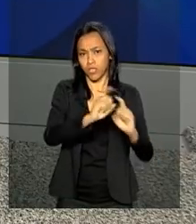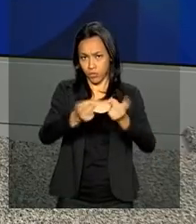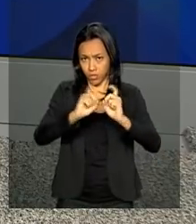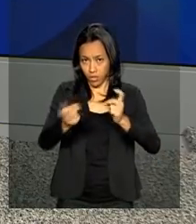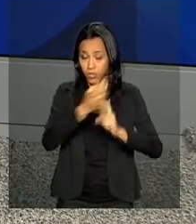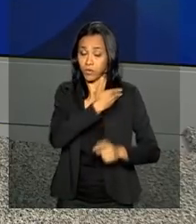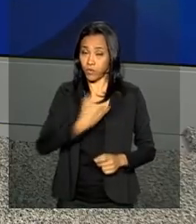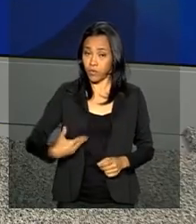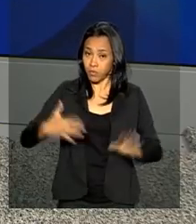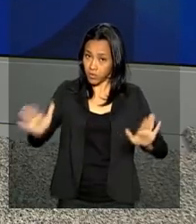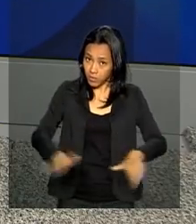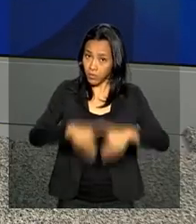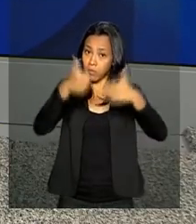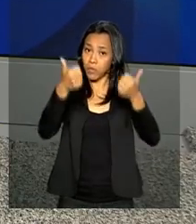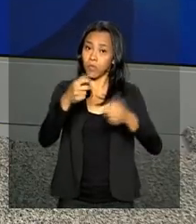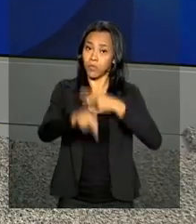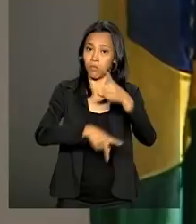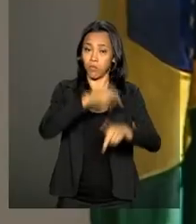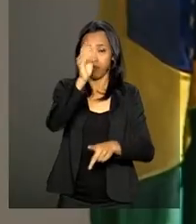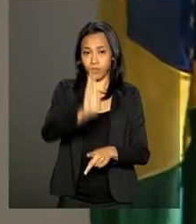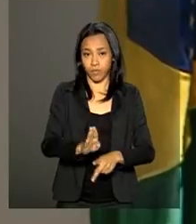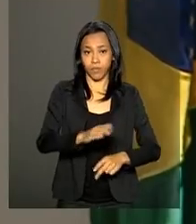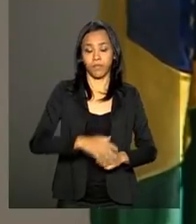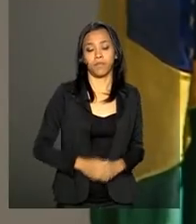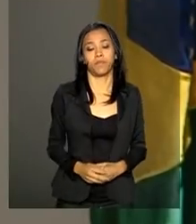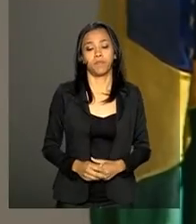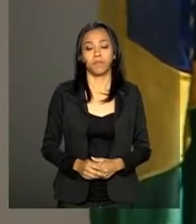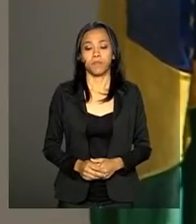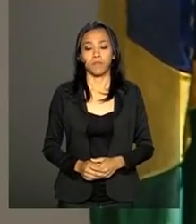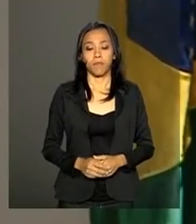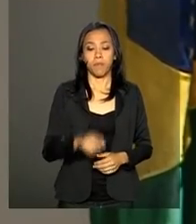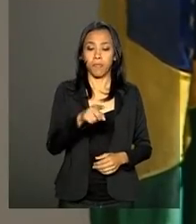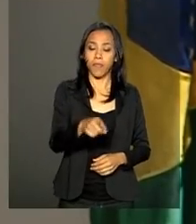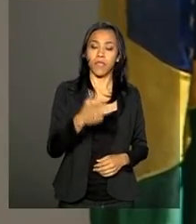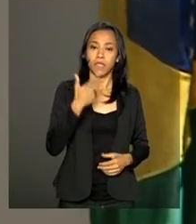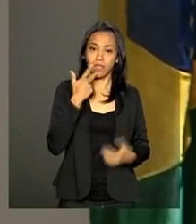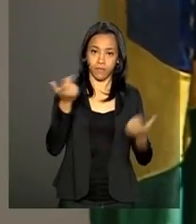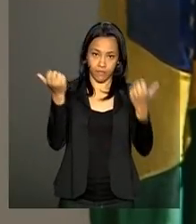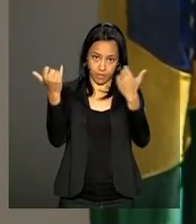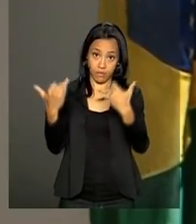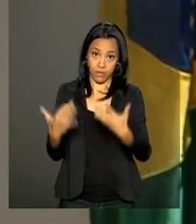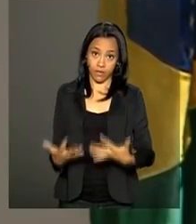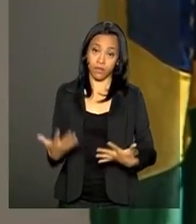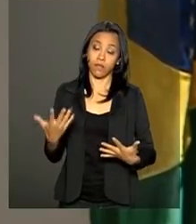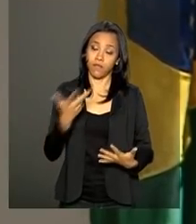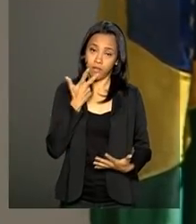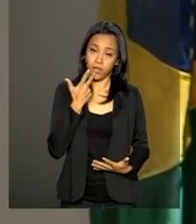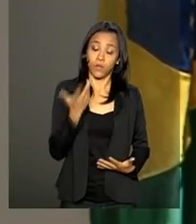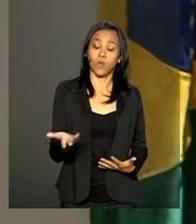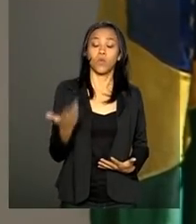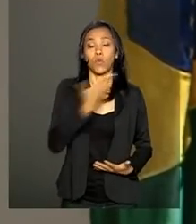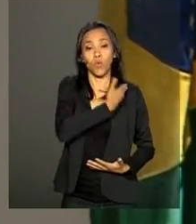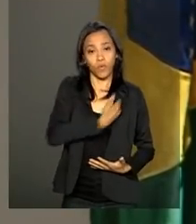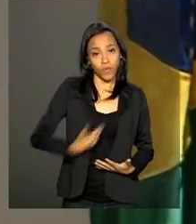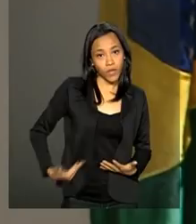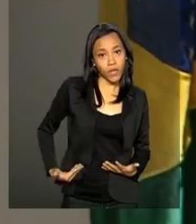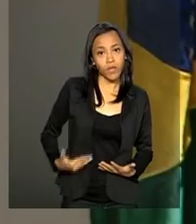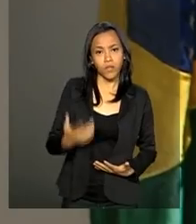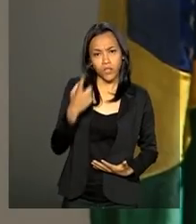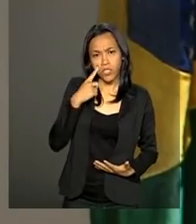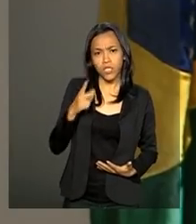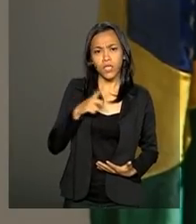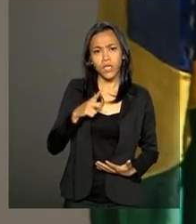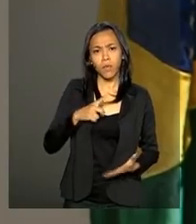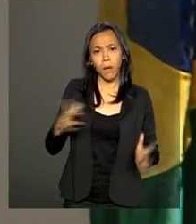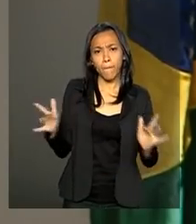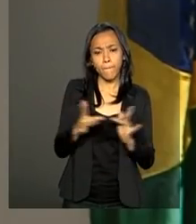eficiente para os brasileiros tive a satisfação durante o nosso governo de verificar uma